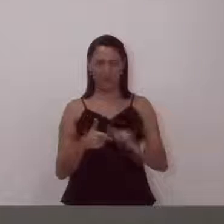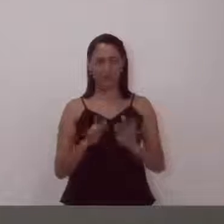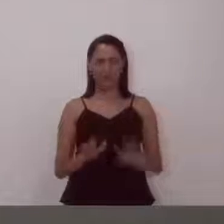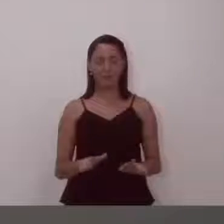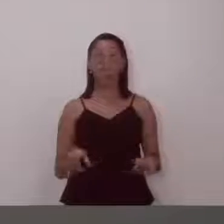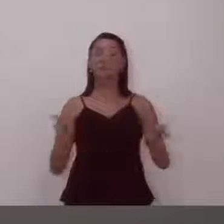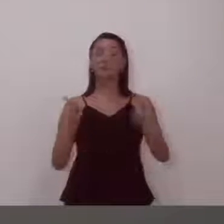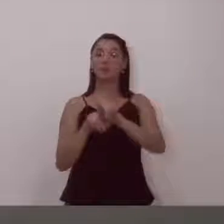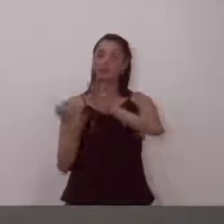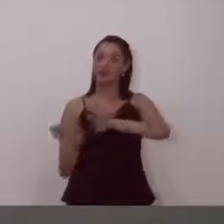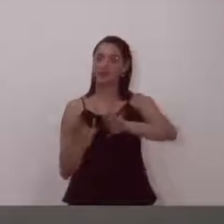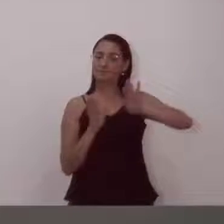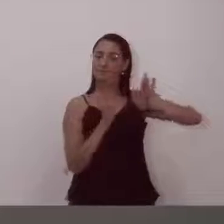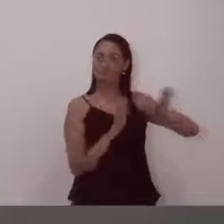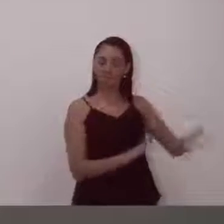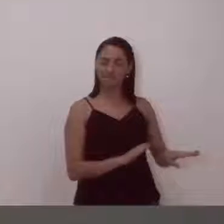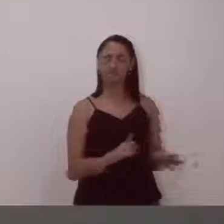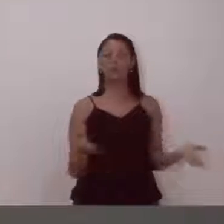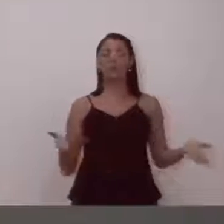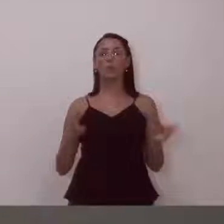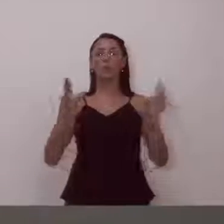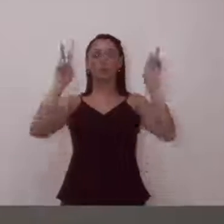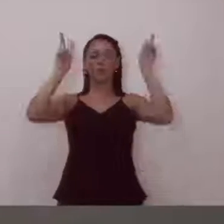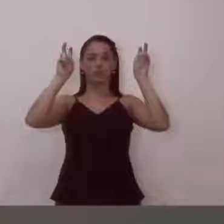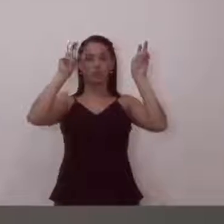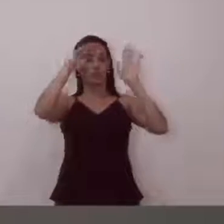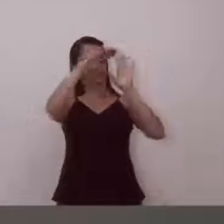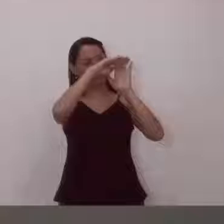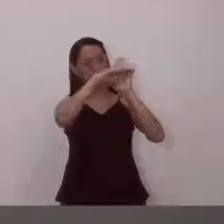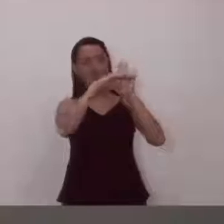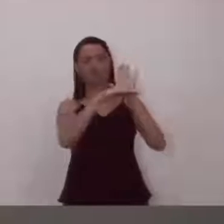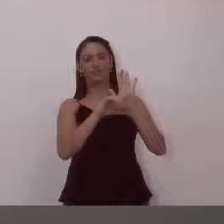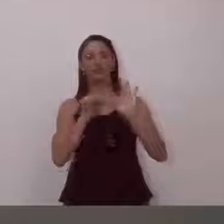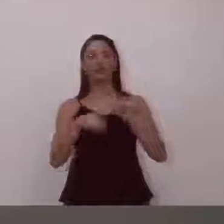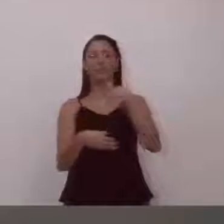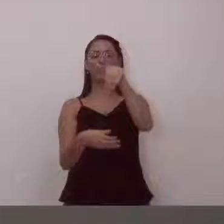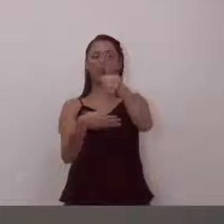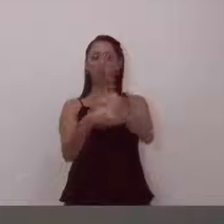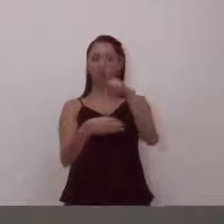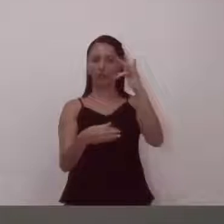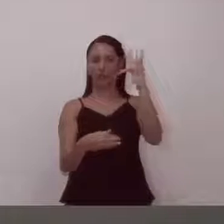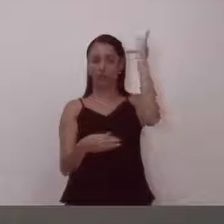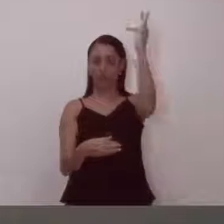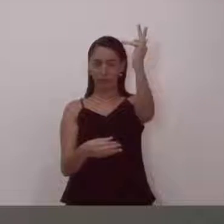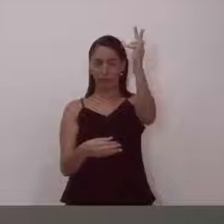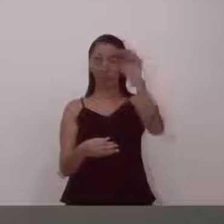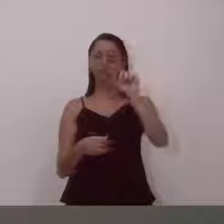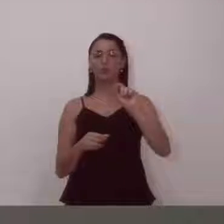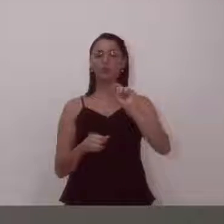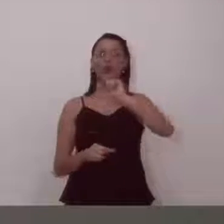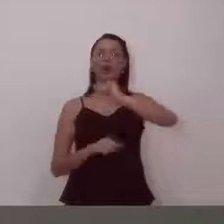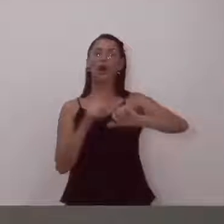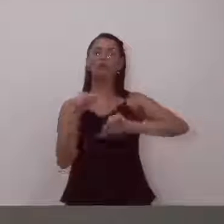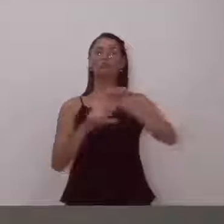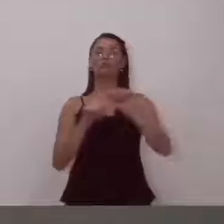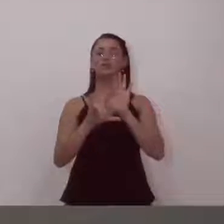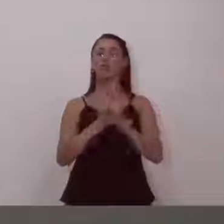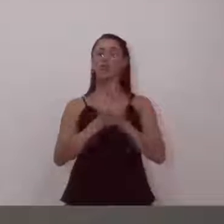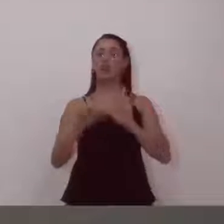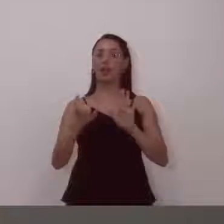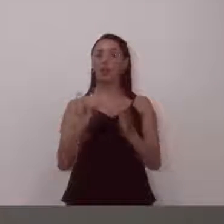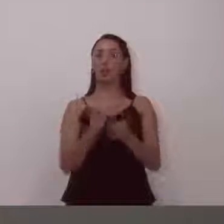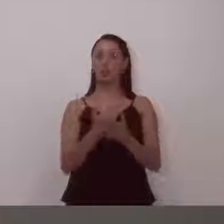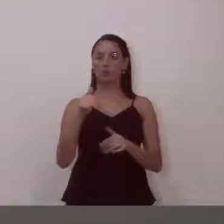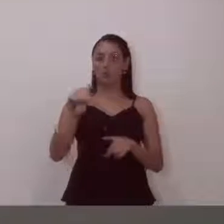falar também, hoje entrou em pauta, não é, que a gente vai votar futuramente, é uma alteração de um projeto de lei que entrou nessa